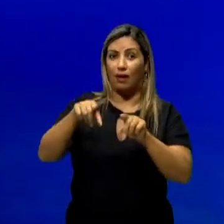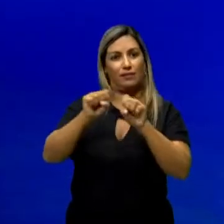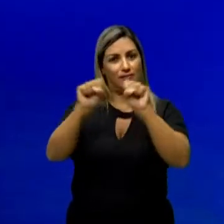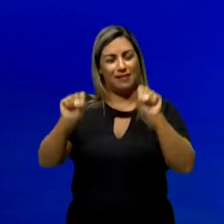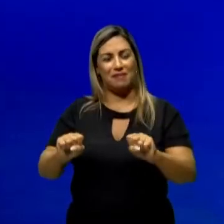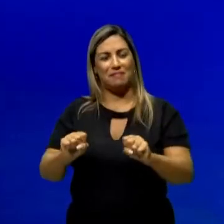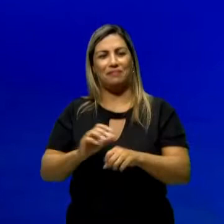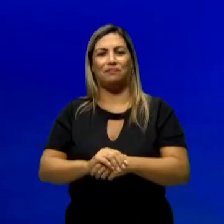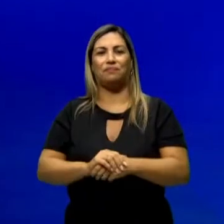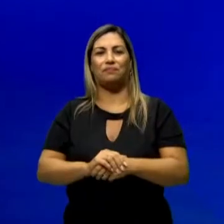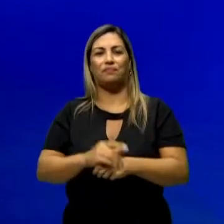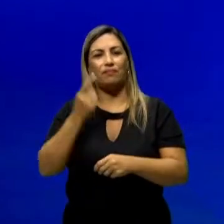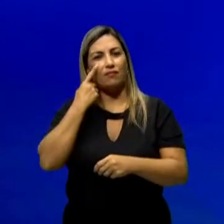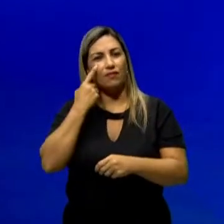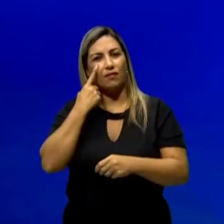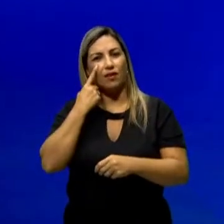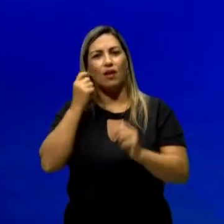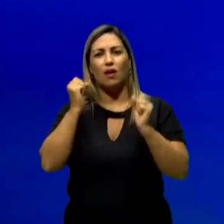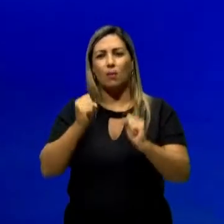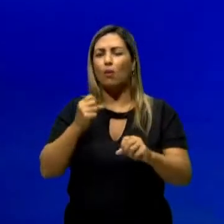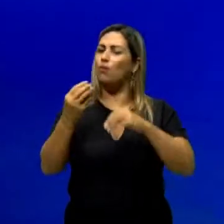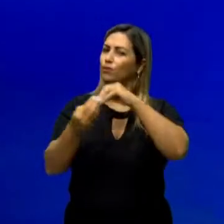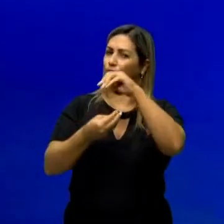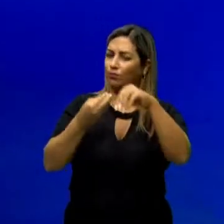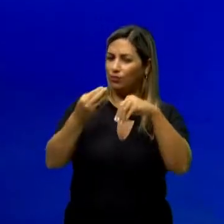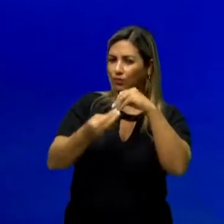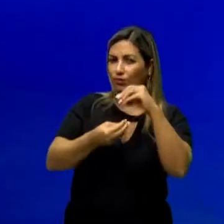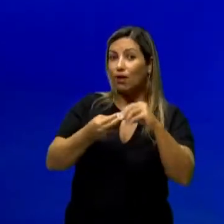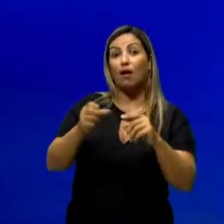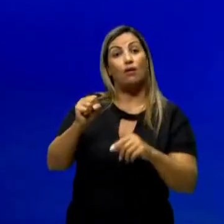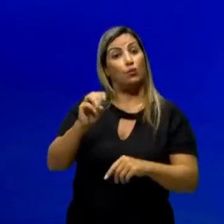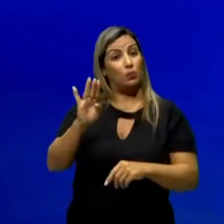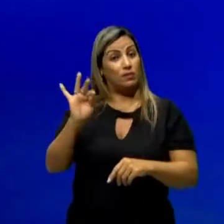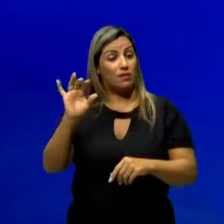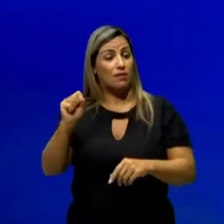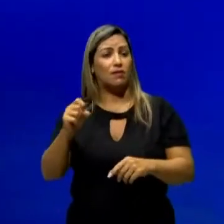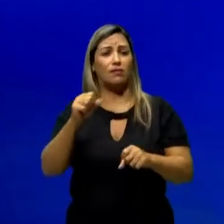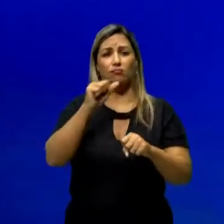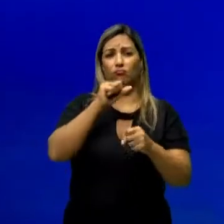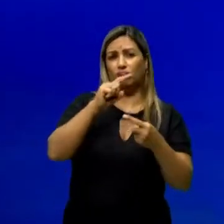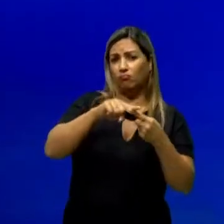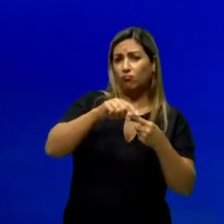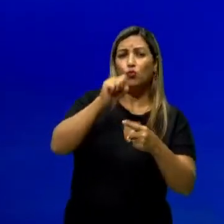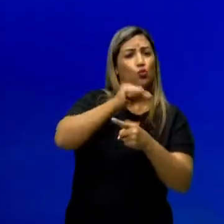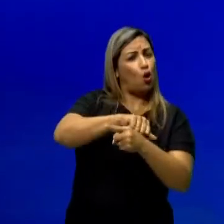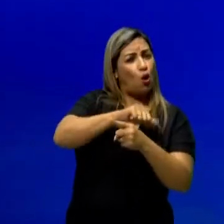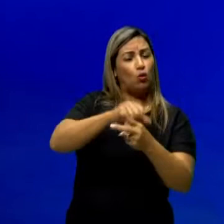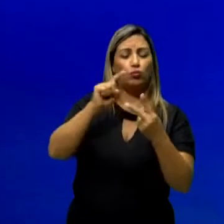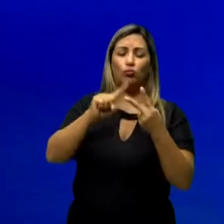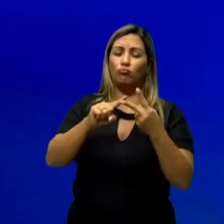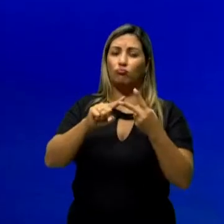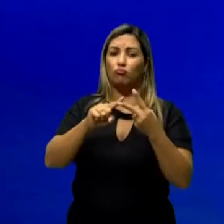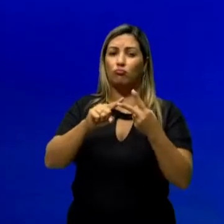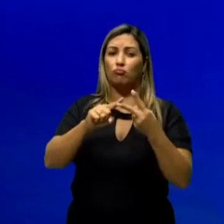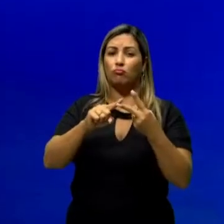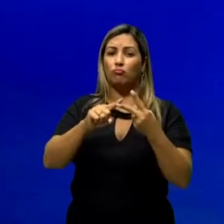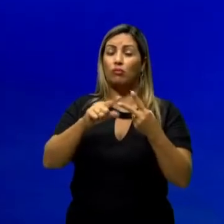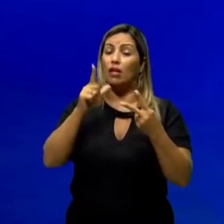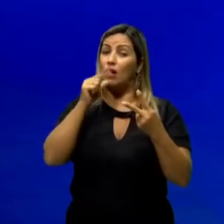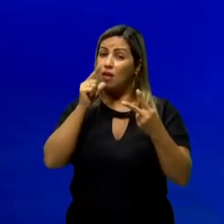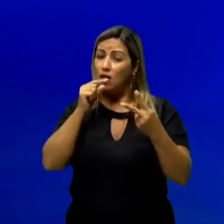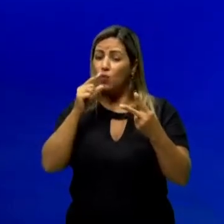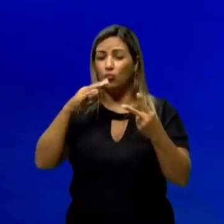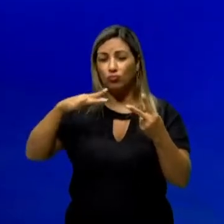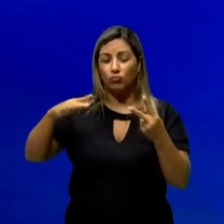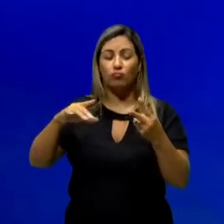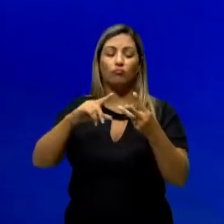sistema. Veja só, eu posso misturar essas substâncias no estado sólido, posso misturar essas substâncias no estado